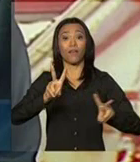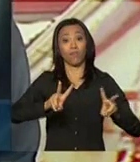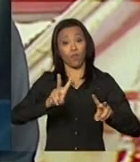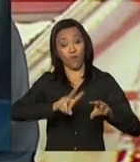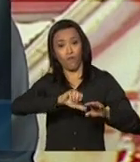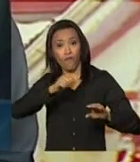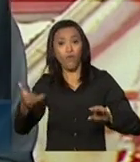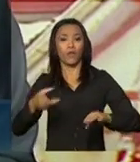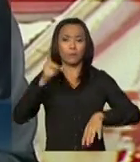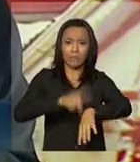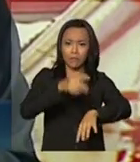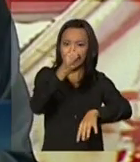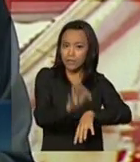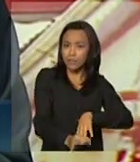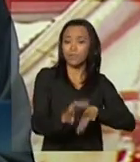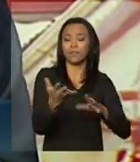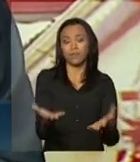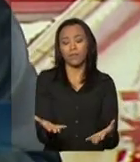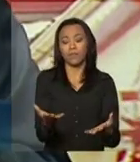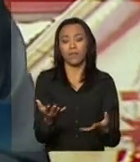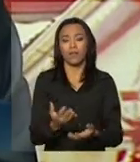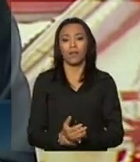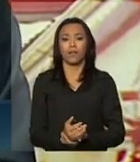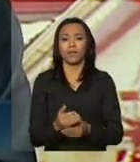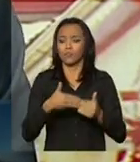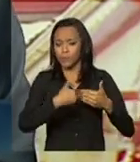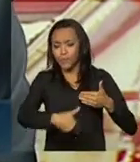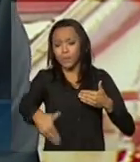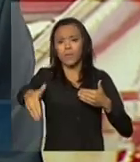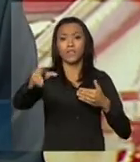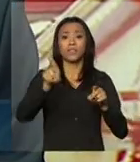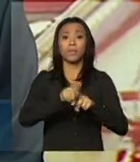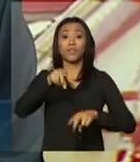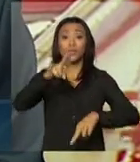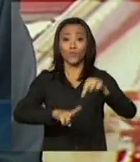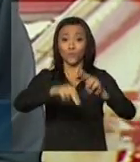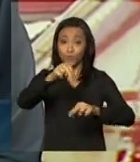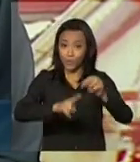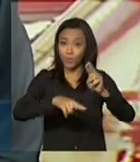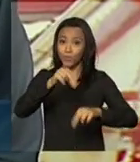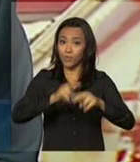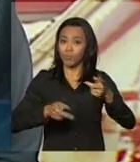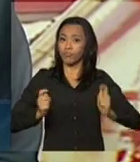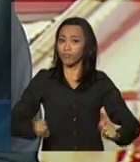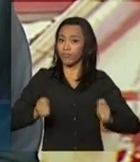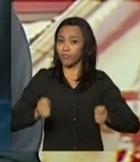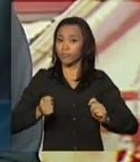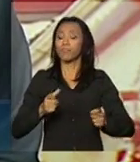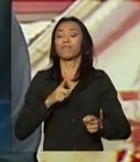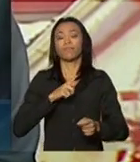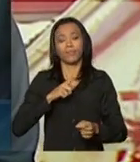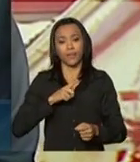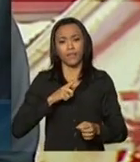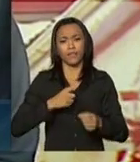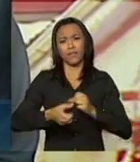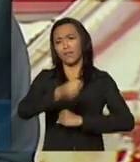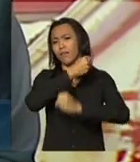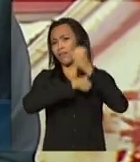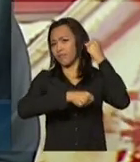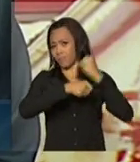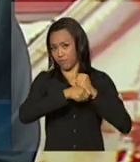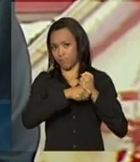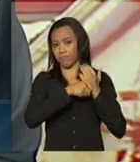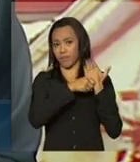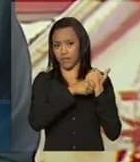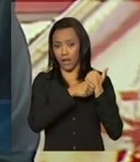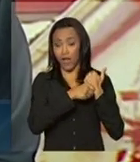aí durante a Copa. E também durante os festejos juninos, né? Nós, desde o ano passado,